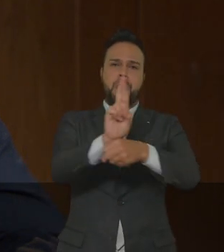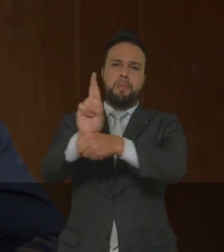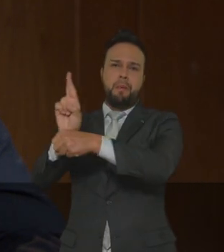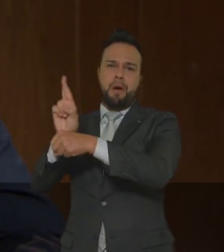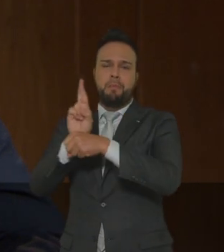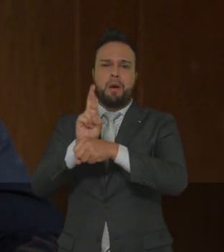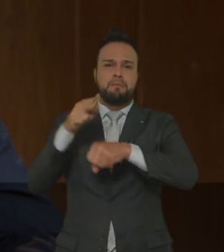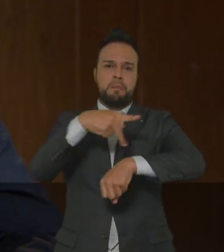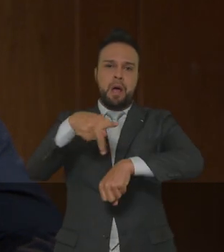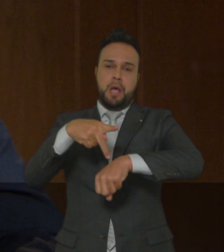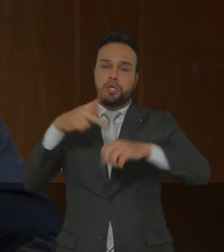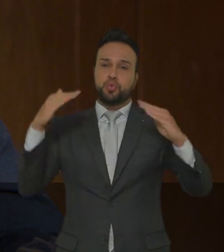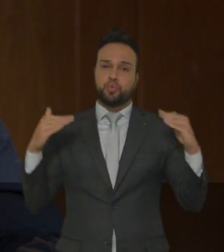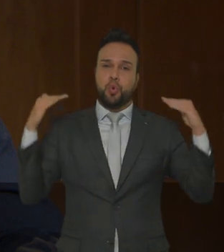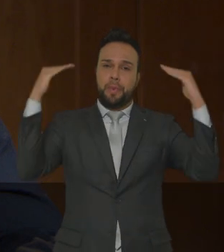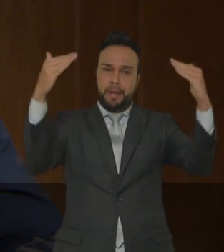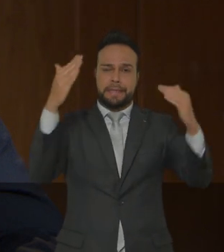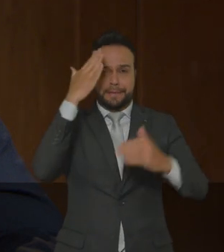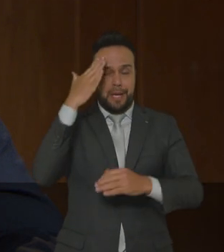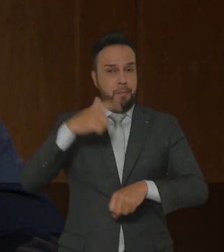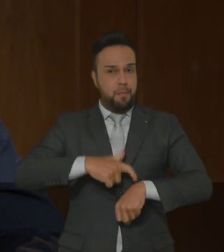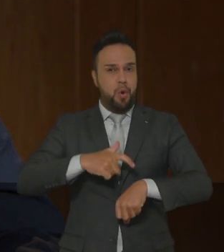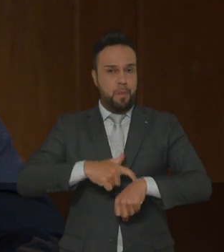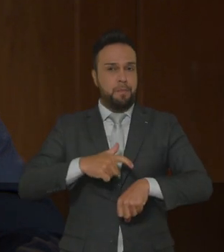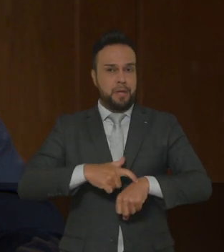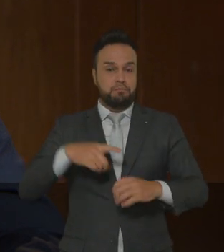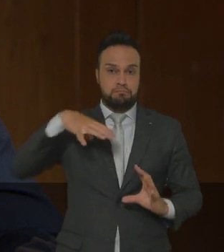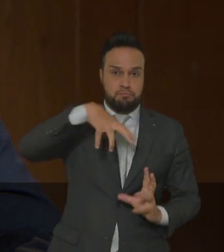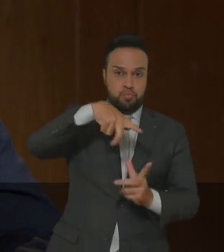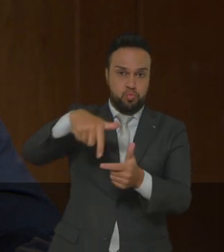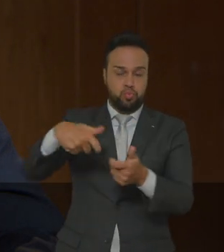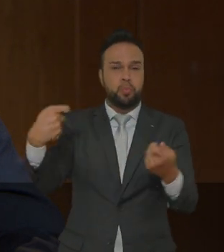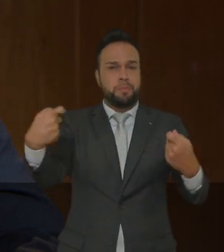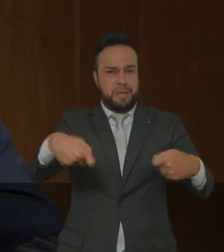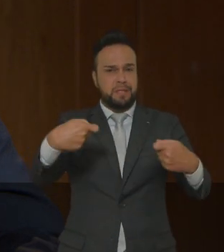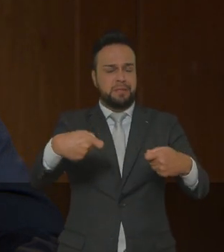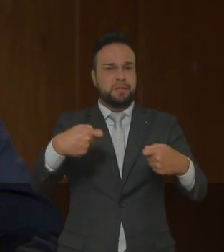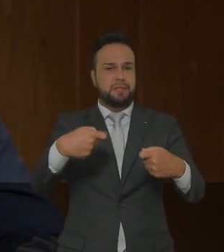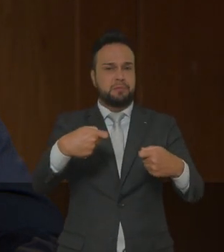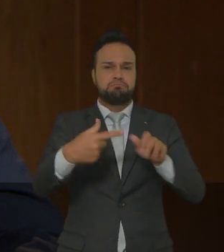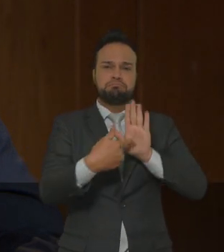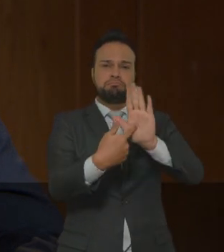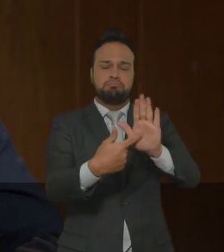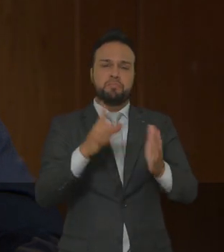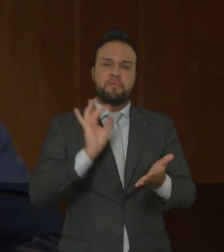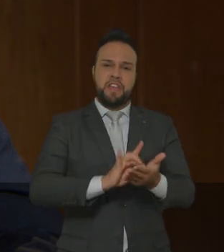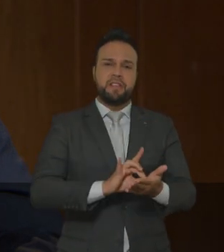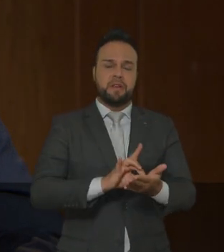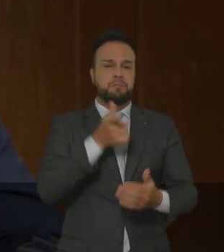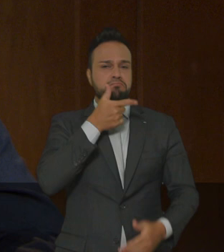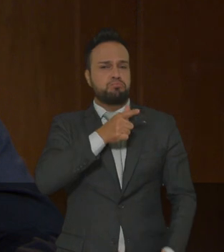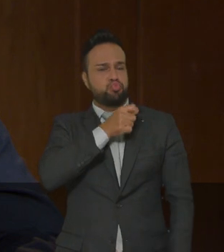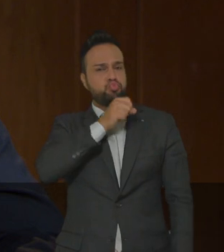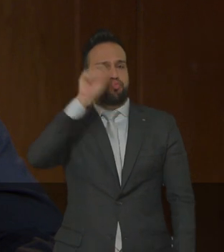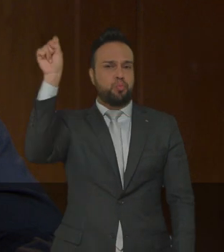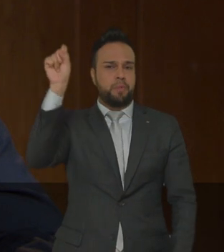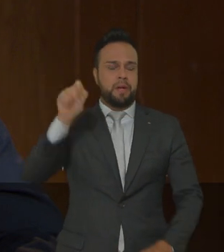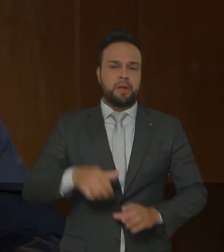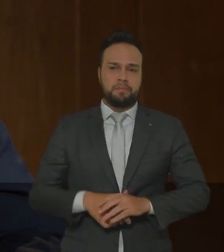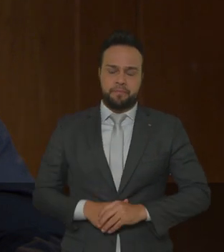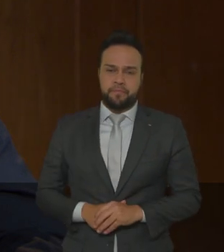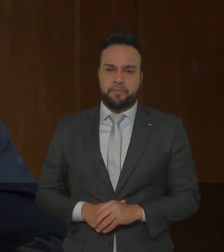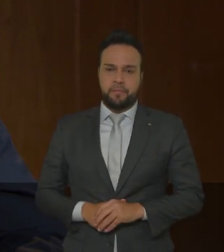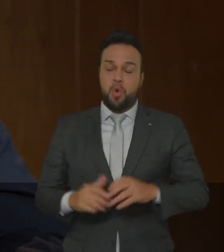de nações soberanas no momento em que o mundo necessita da Verdade para superar seus desafios